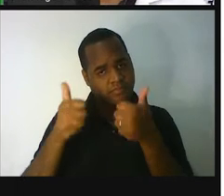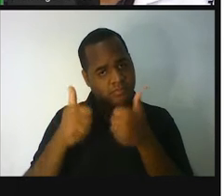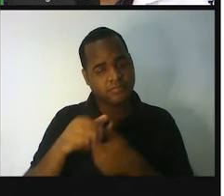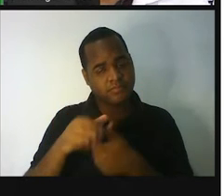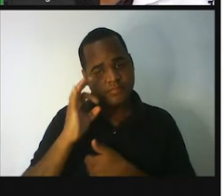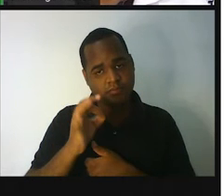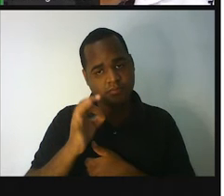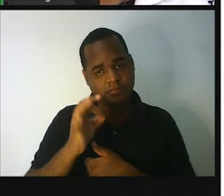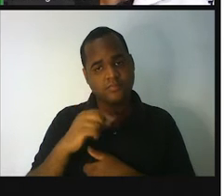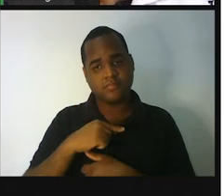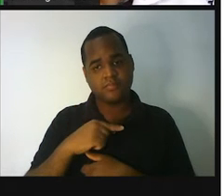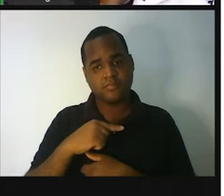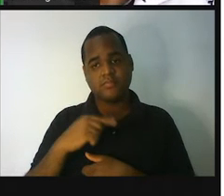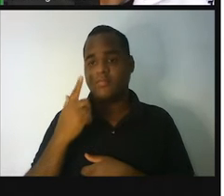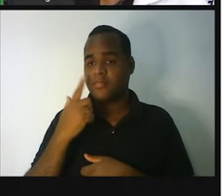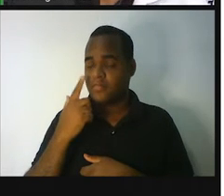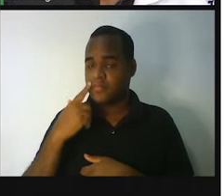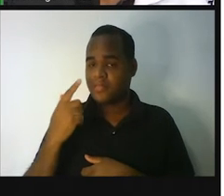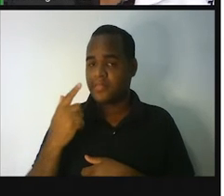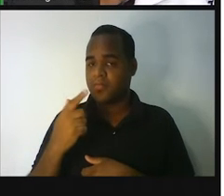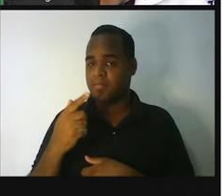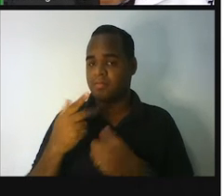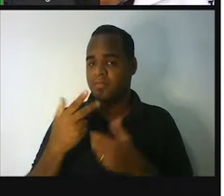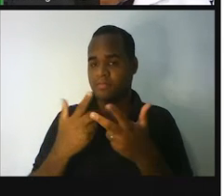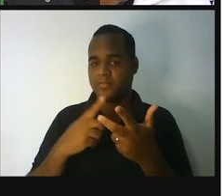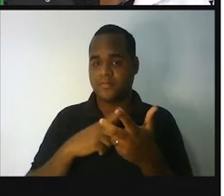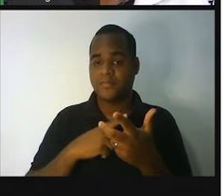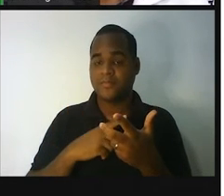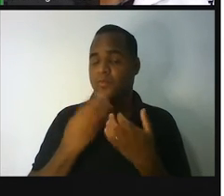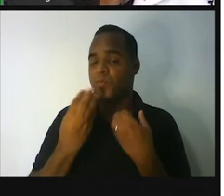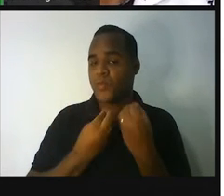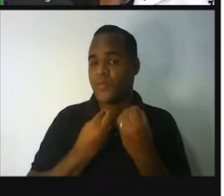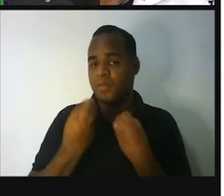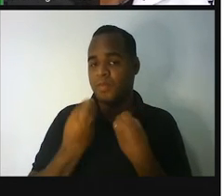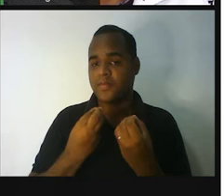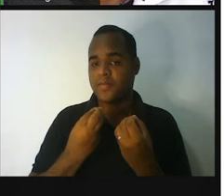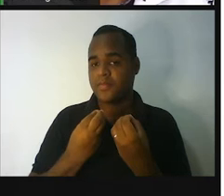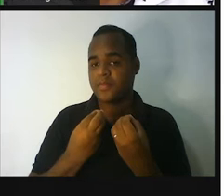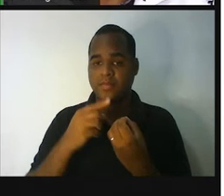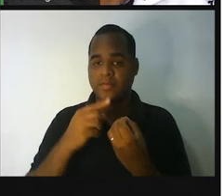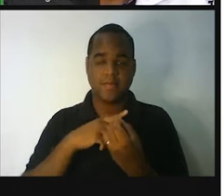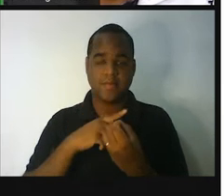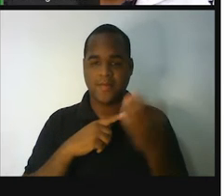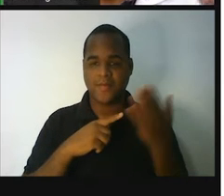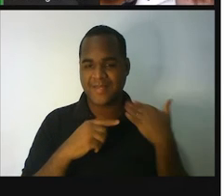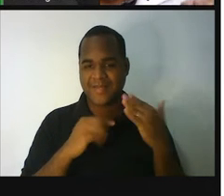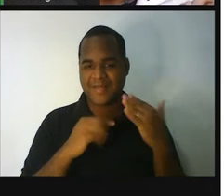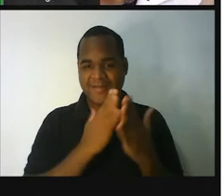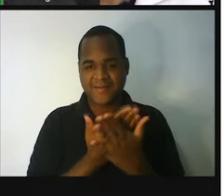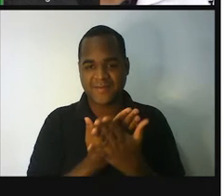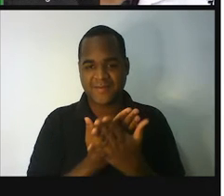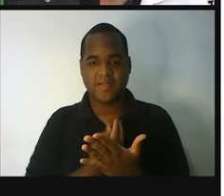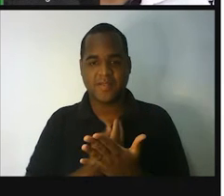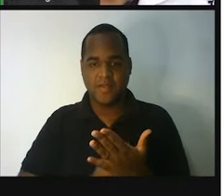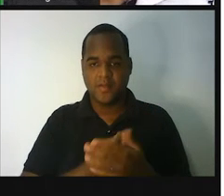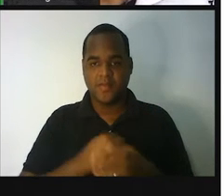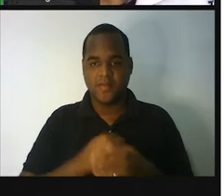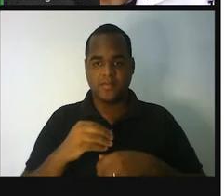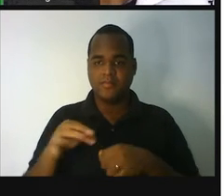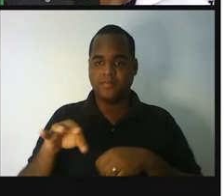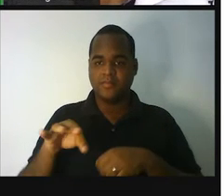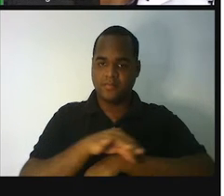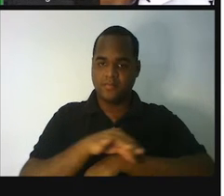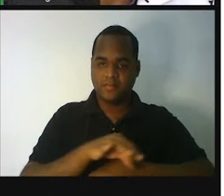no espumento sozinho presente do mundo quando a gente Irina tinha aula anunciado na escola é aquela régua graduada